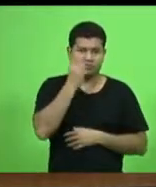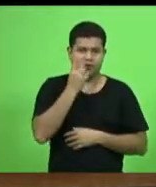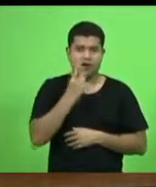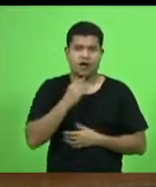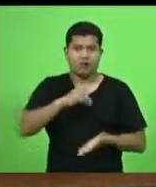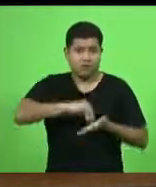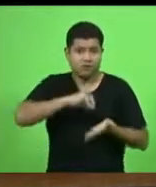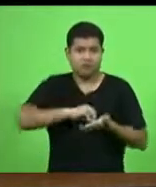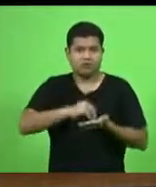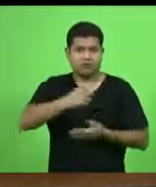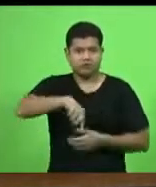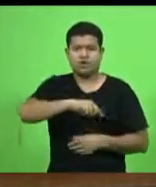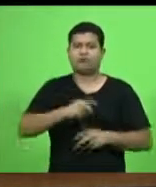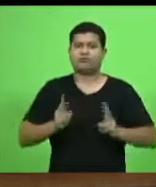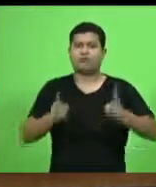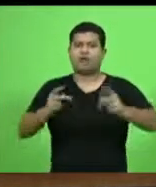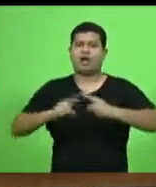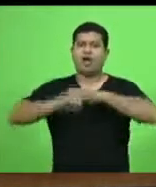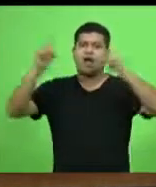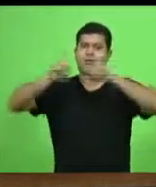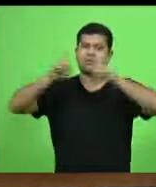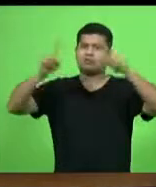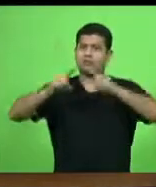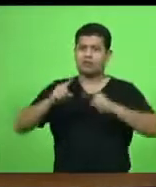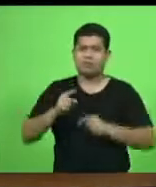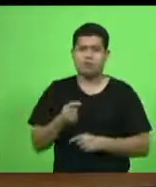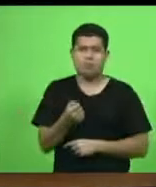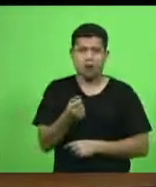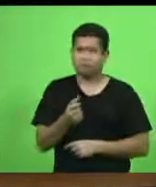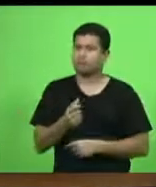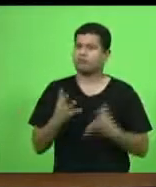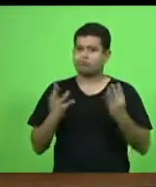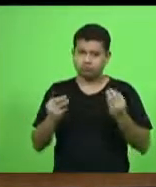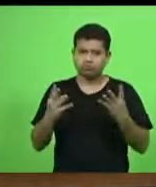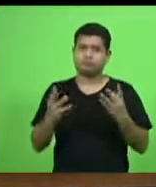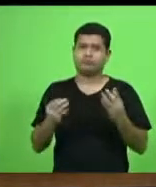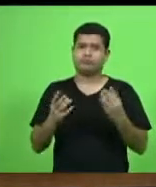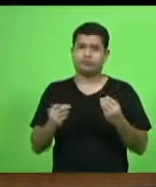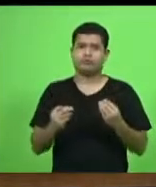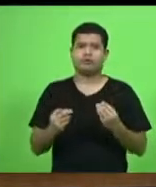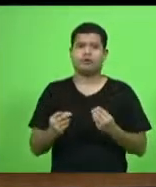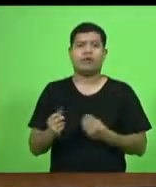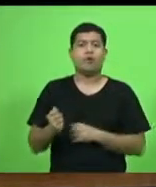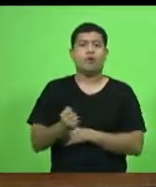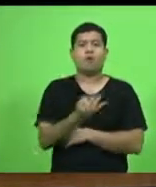E vamos berrar com força. Vamos ver quantos milhões